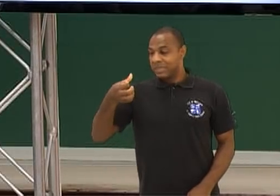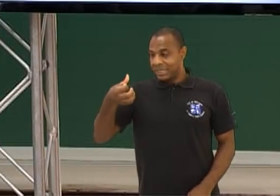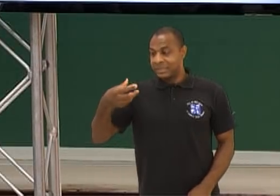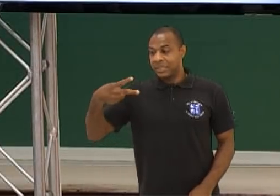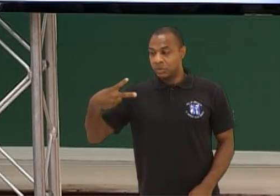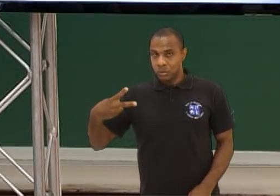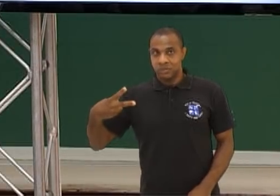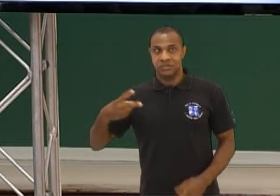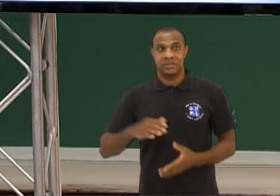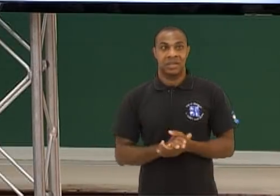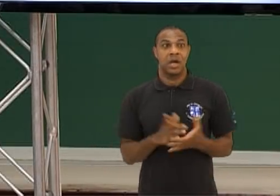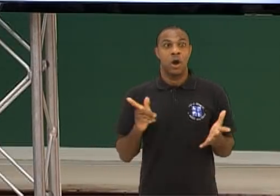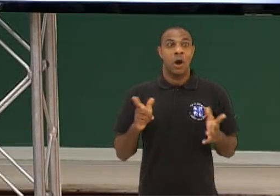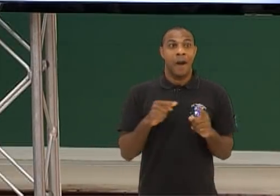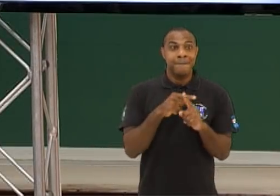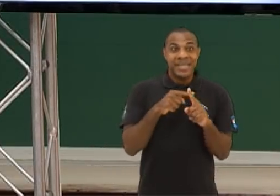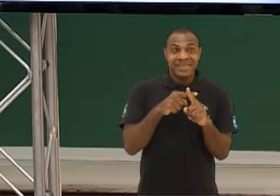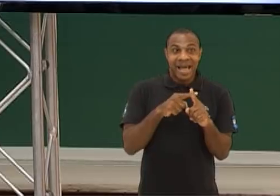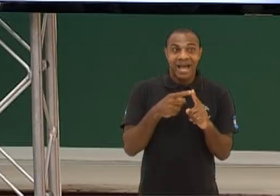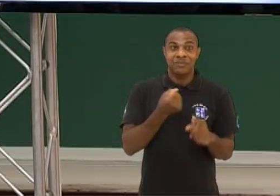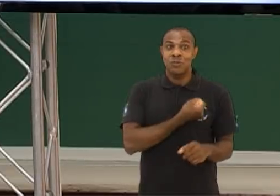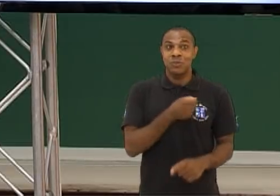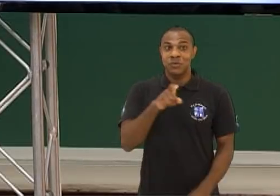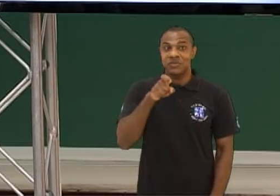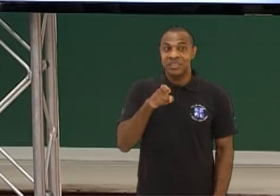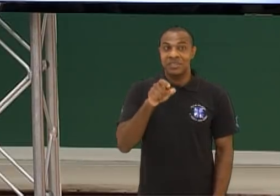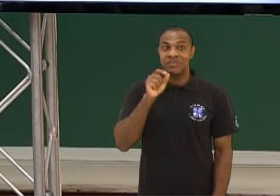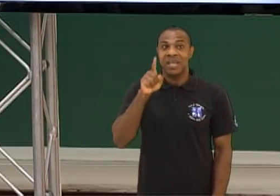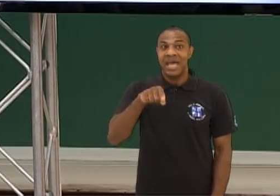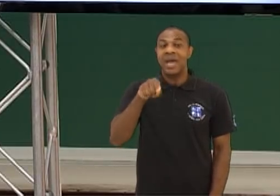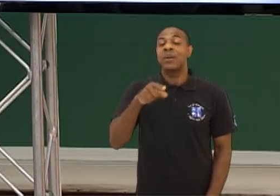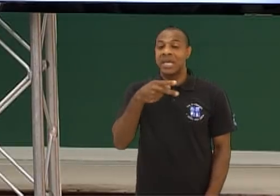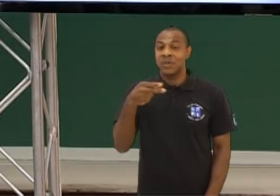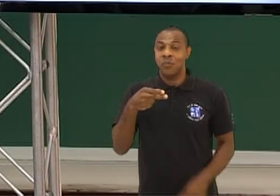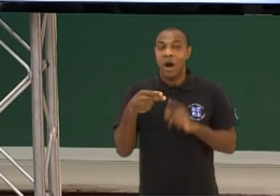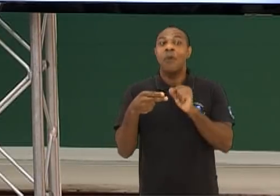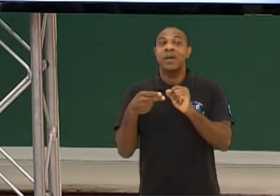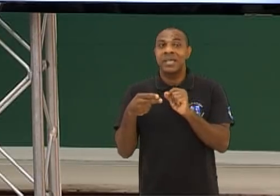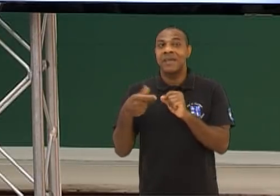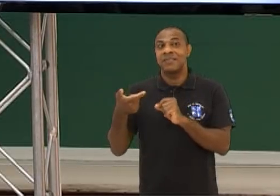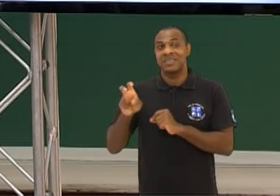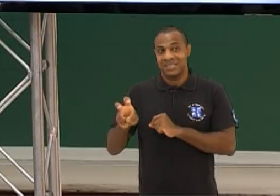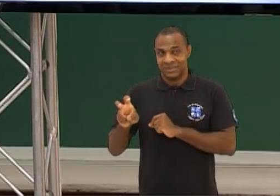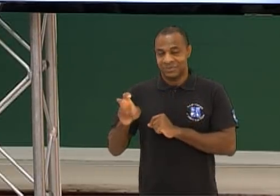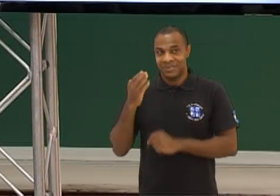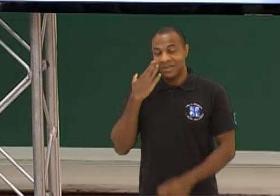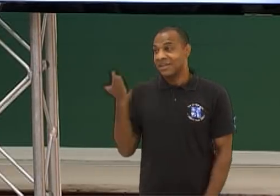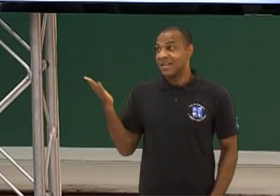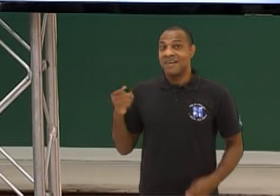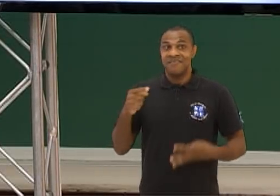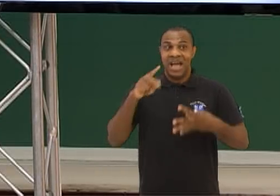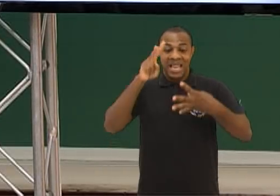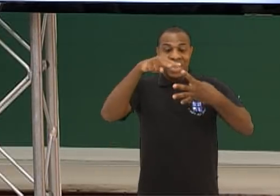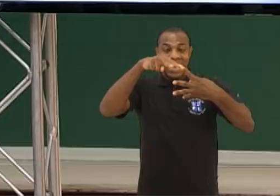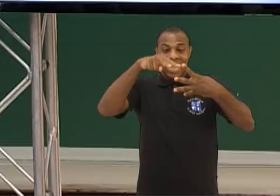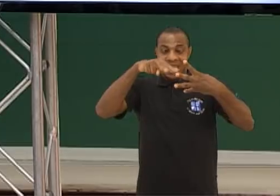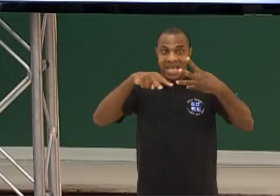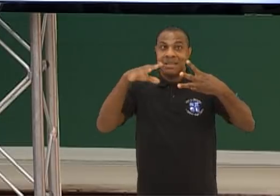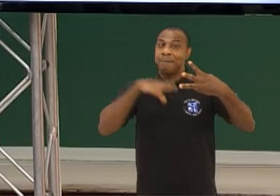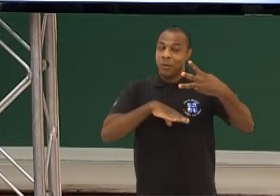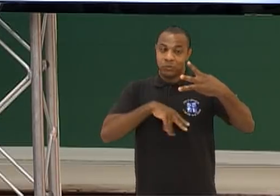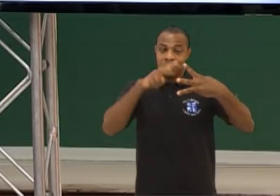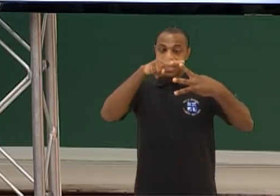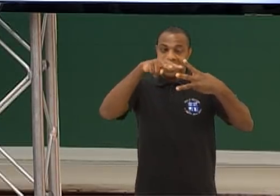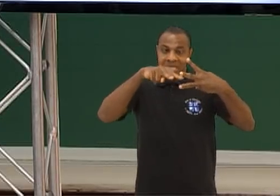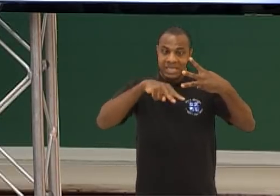igual a 25. Tudo bem? Então, vocês vão ler essas três frases, que está na nossa linguagem, e